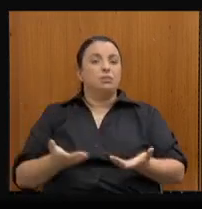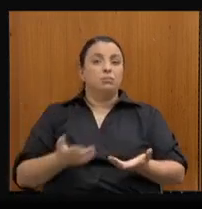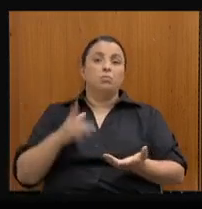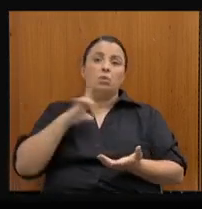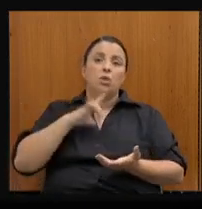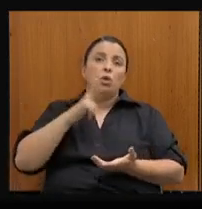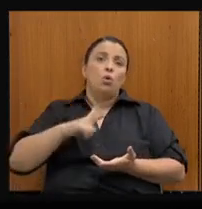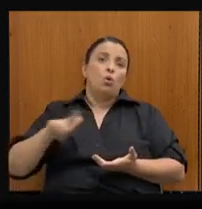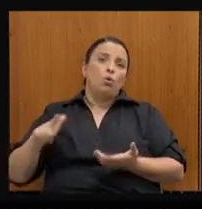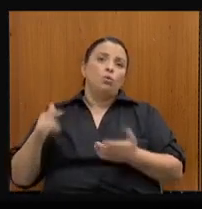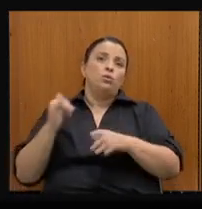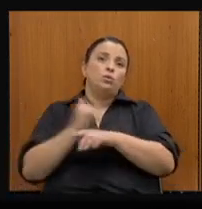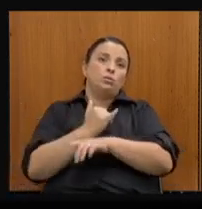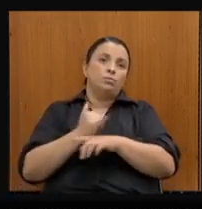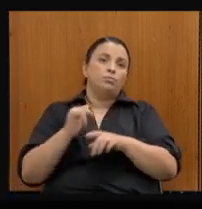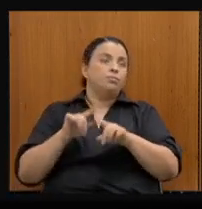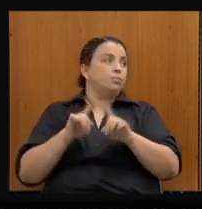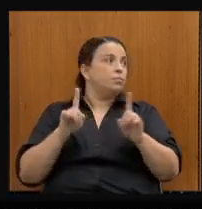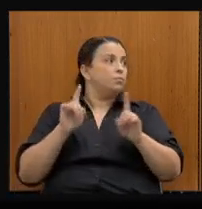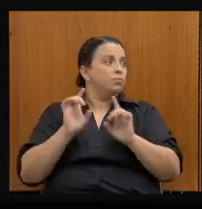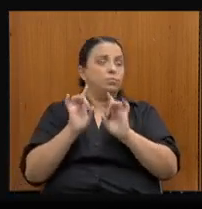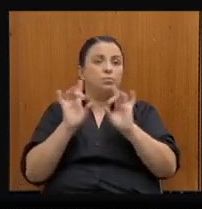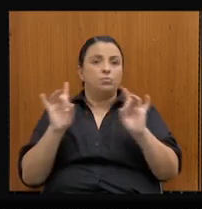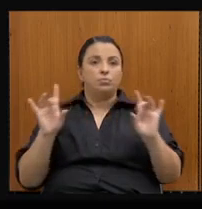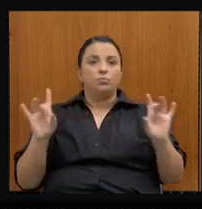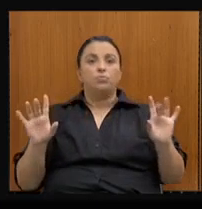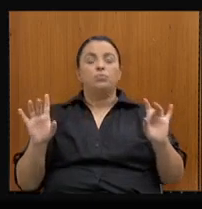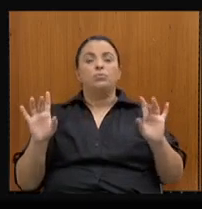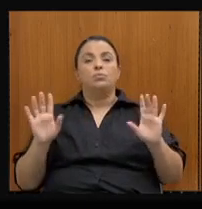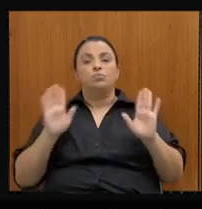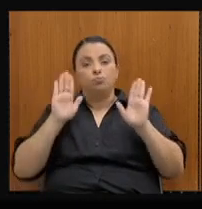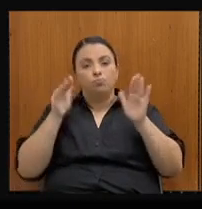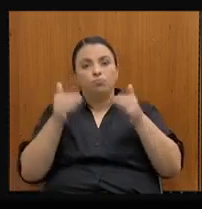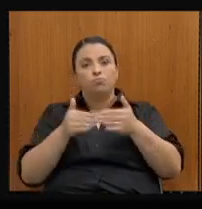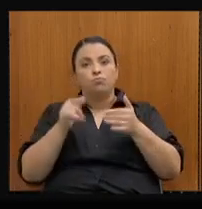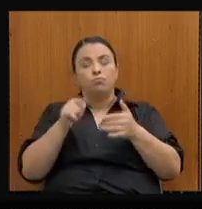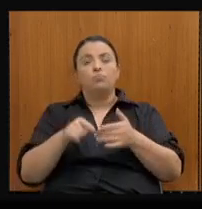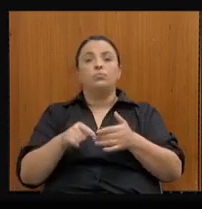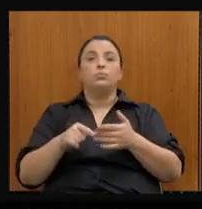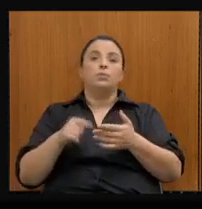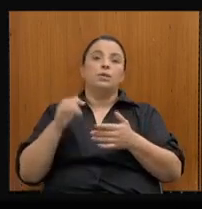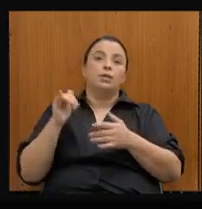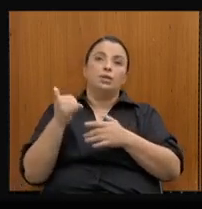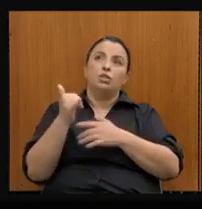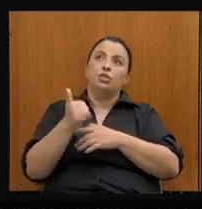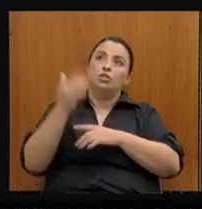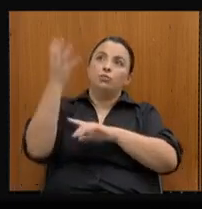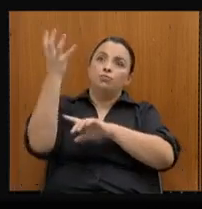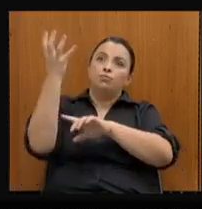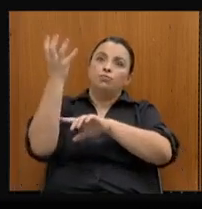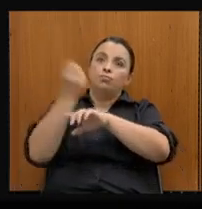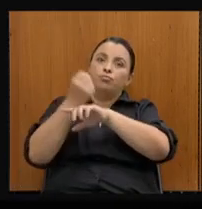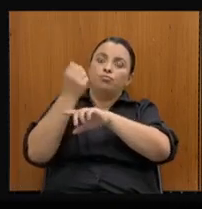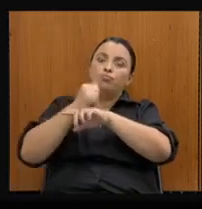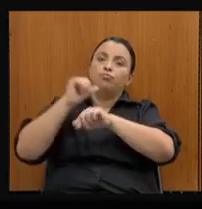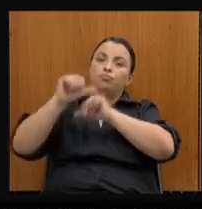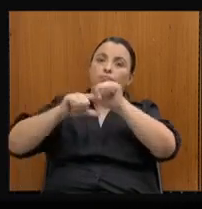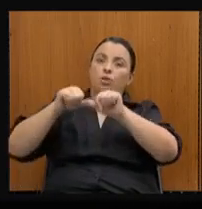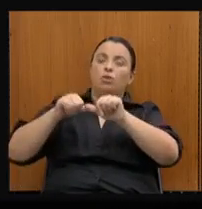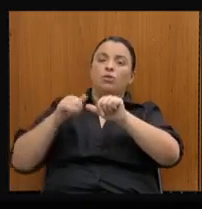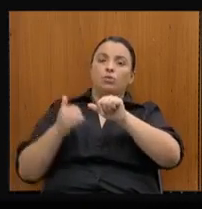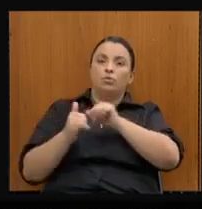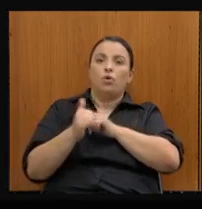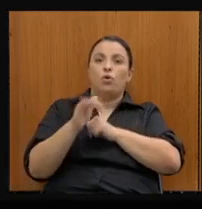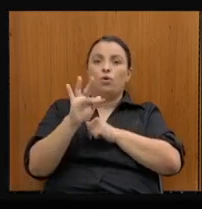de contribuir mas os destaques não dá para frente solar fotovoltaica era contribuindo na viabilidade